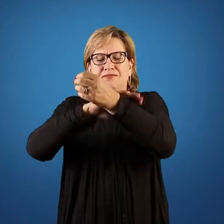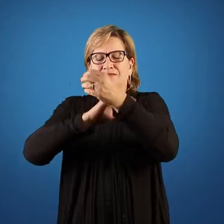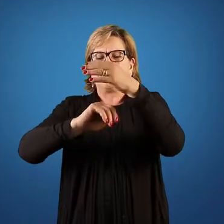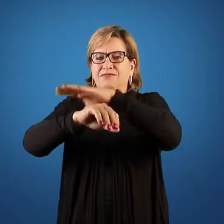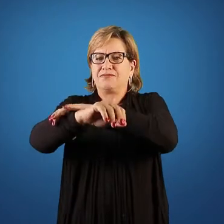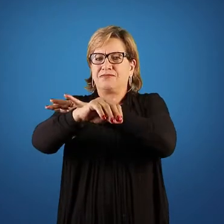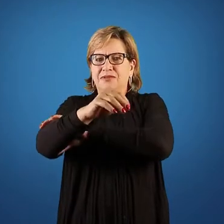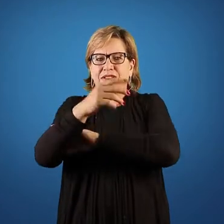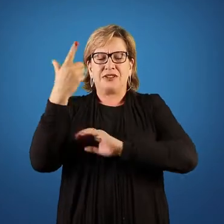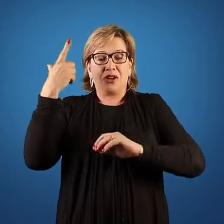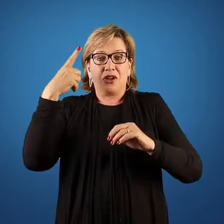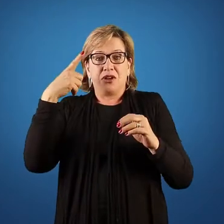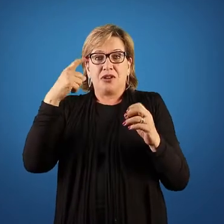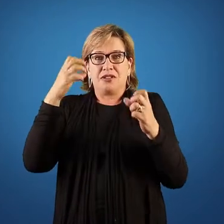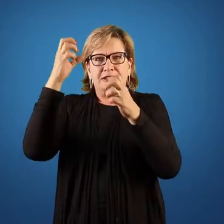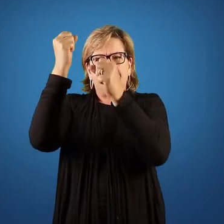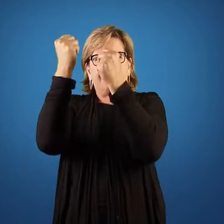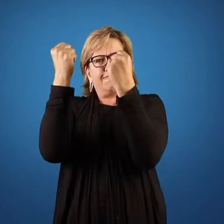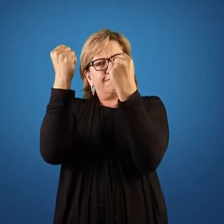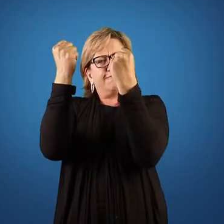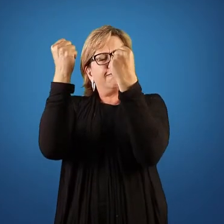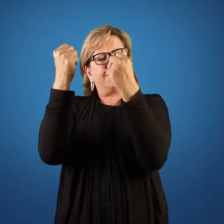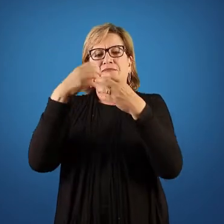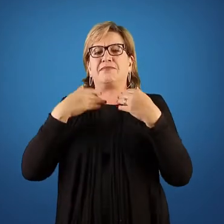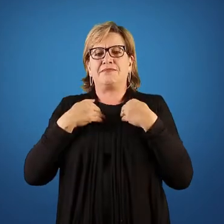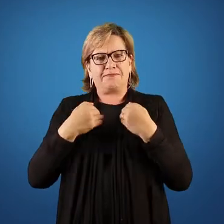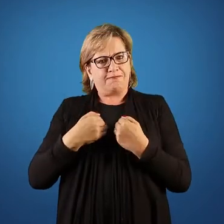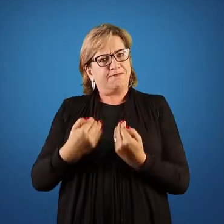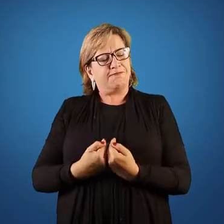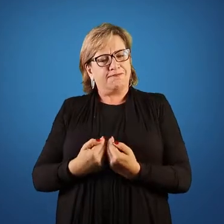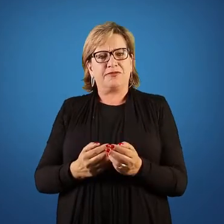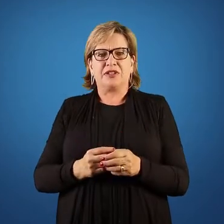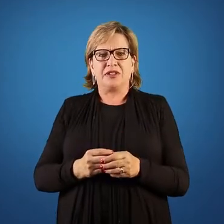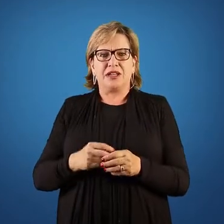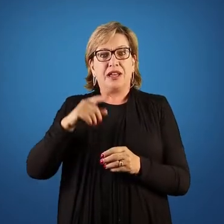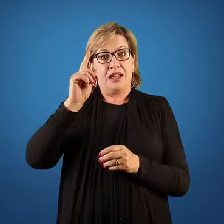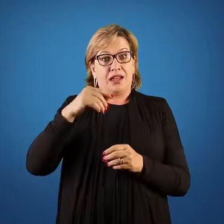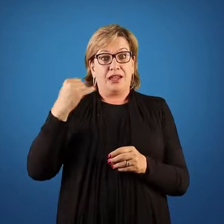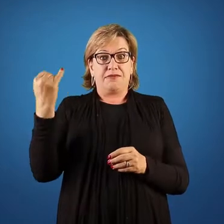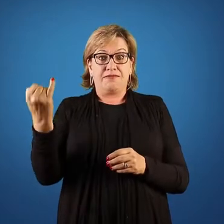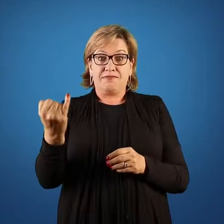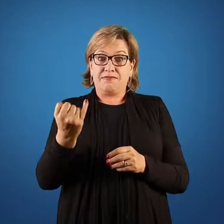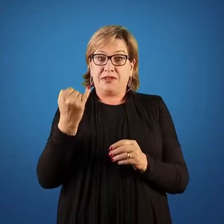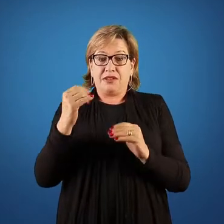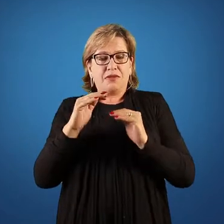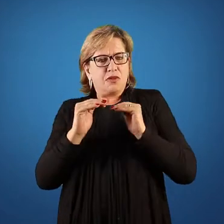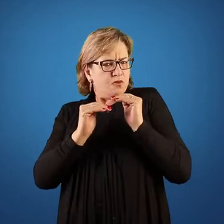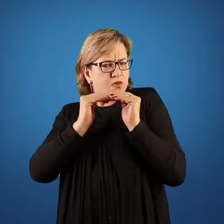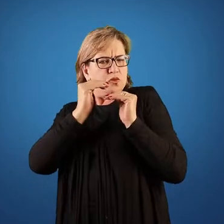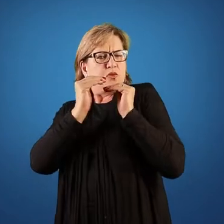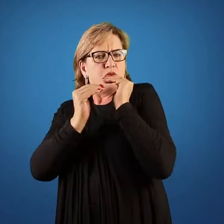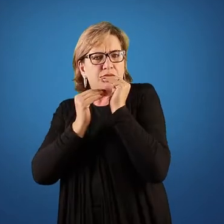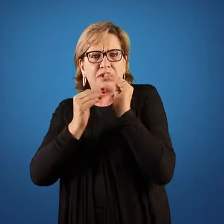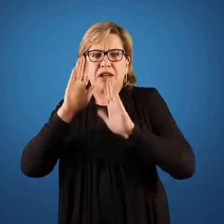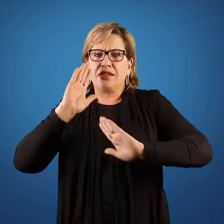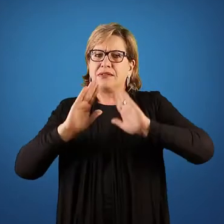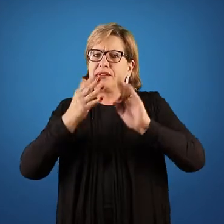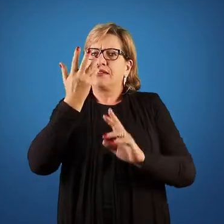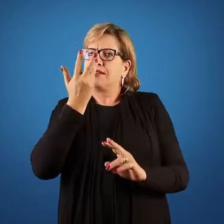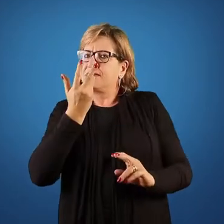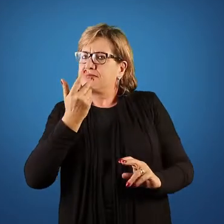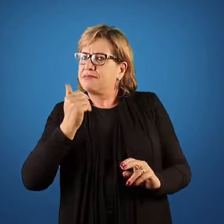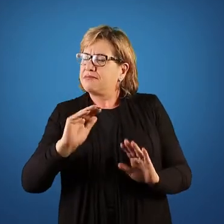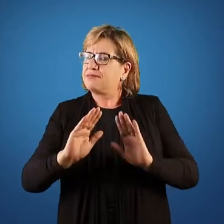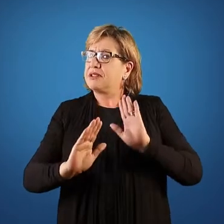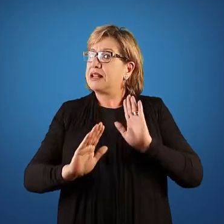né? Consigam segurar o tecido e sustentar o peso do corpo. E isso é algo que se desenvolve com o tempo. Muitas crianças vão